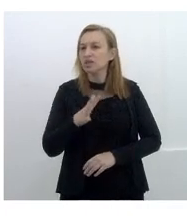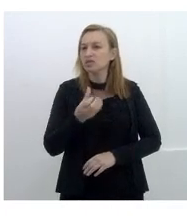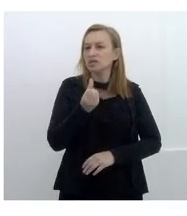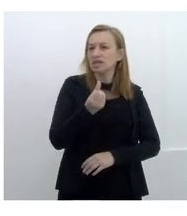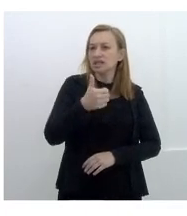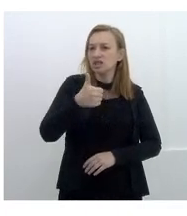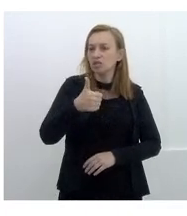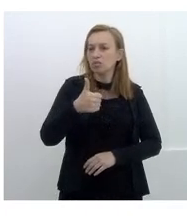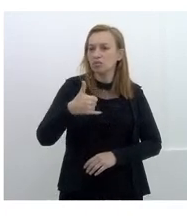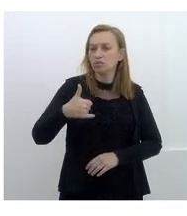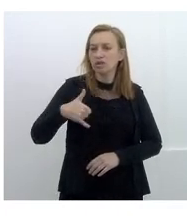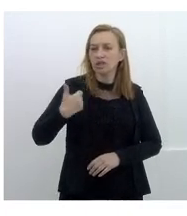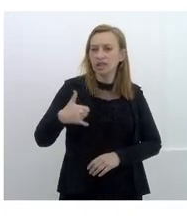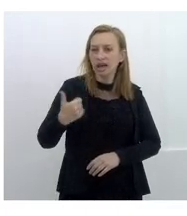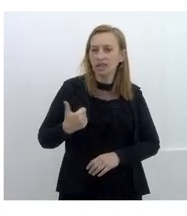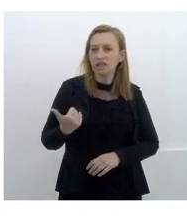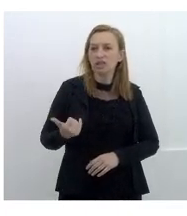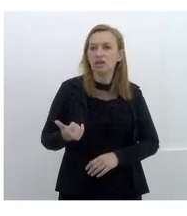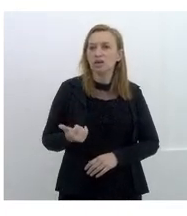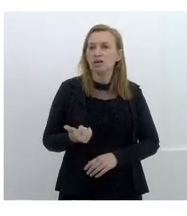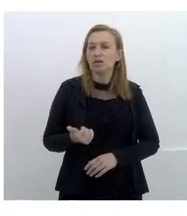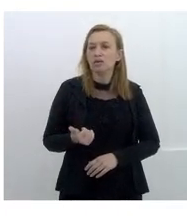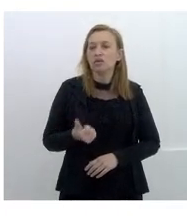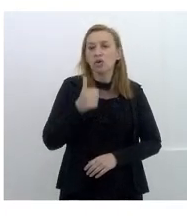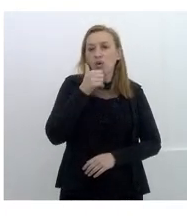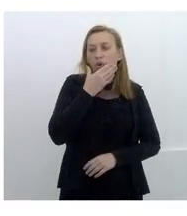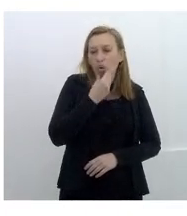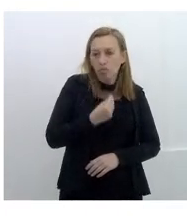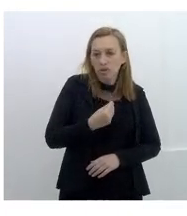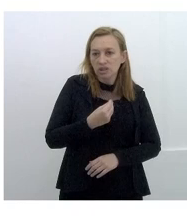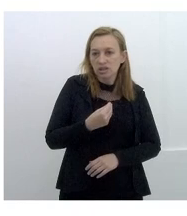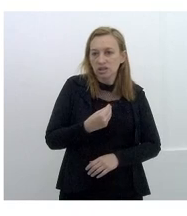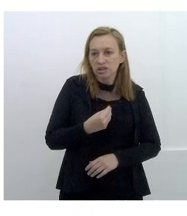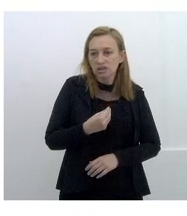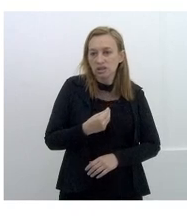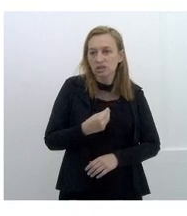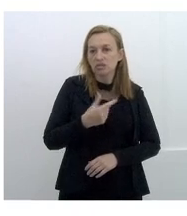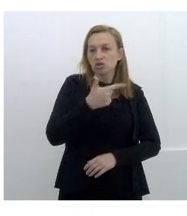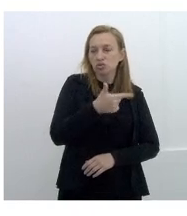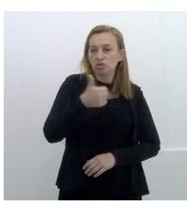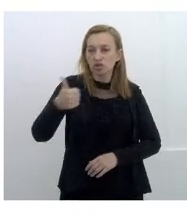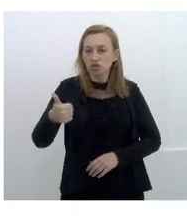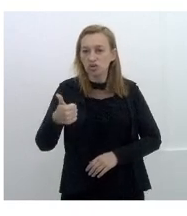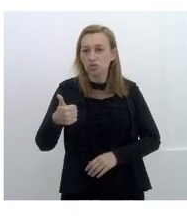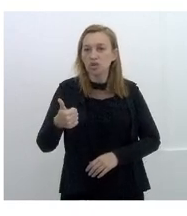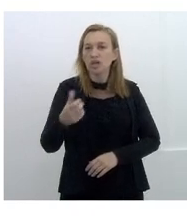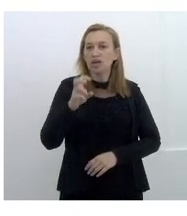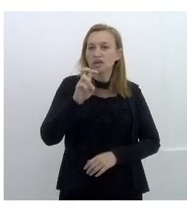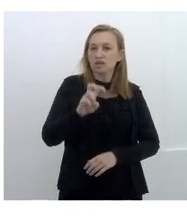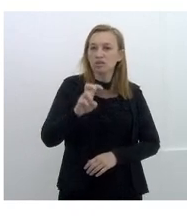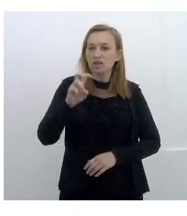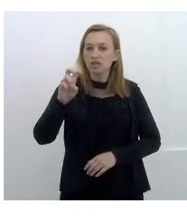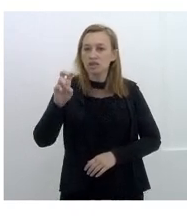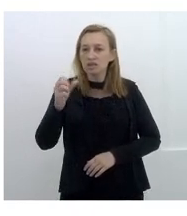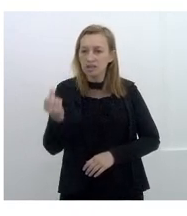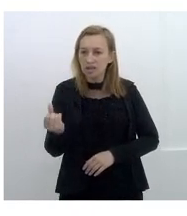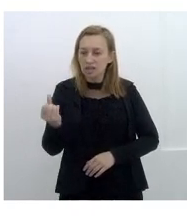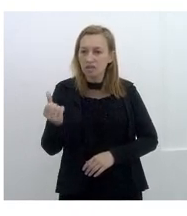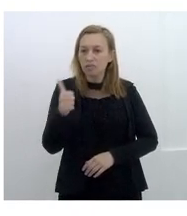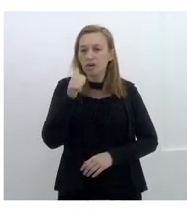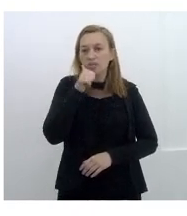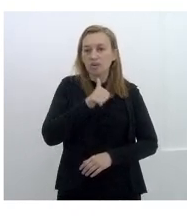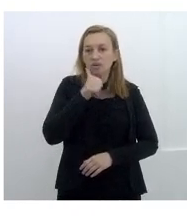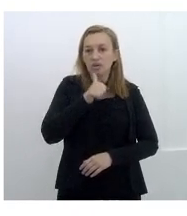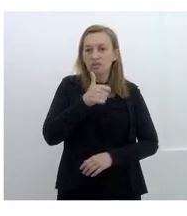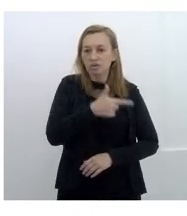de 61 anos é para homens nem a partir de 2021 56 anos para as mulheres